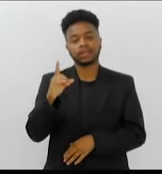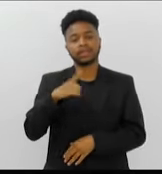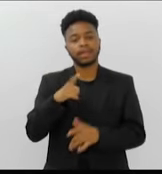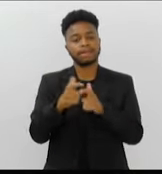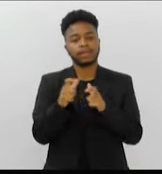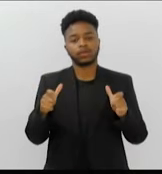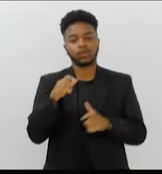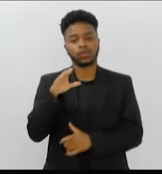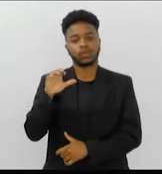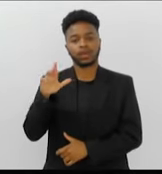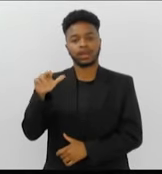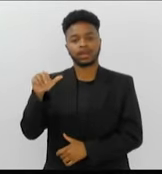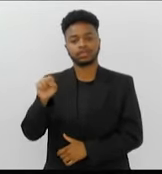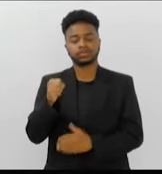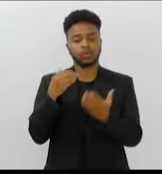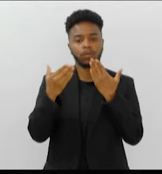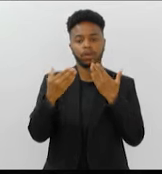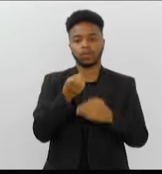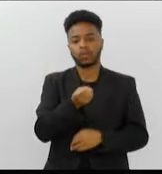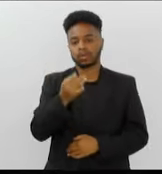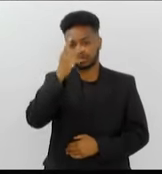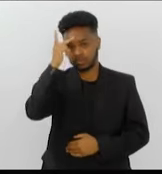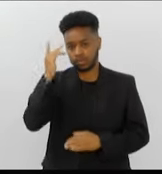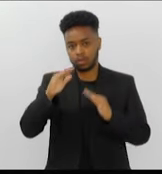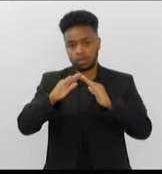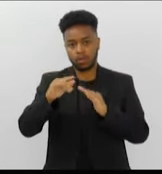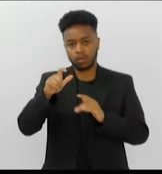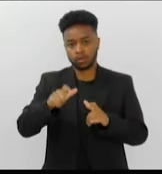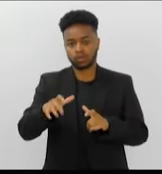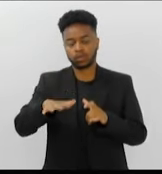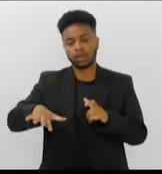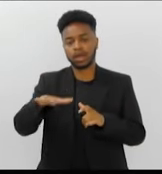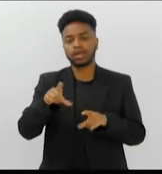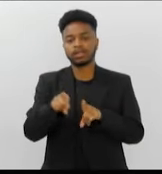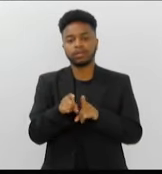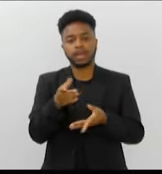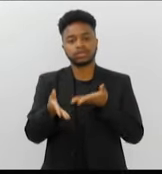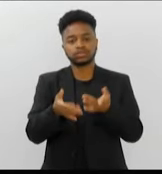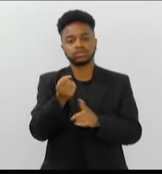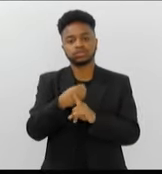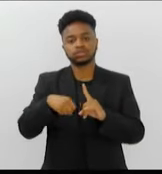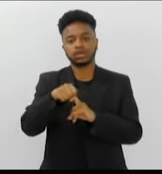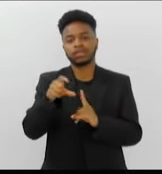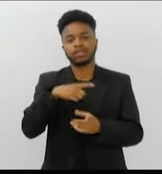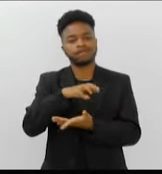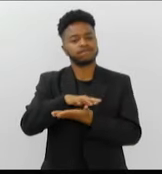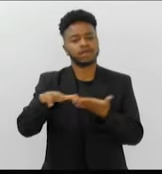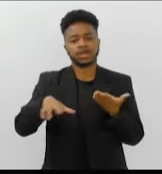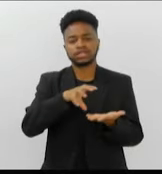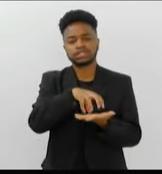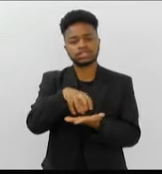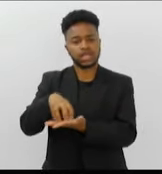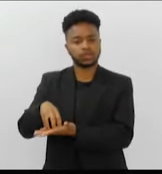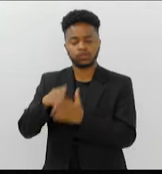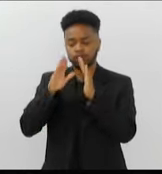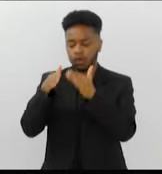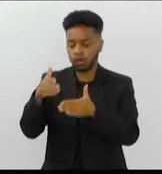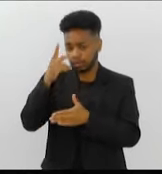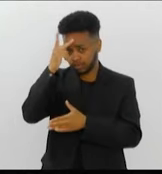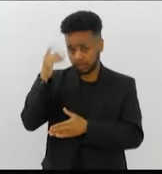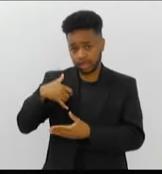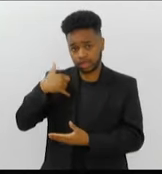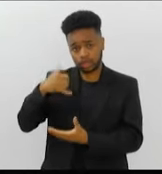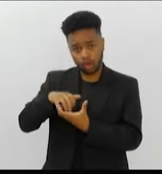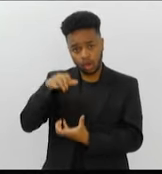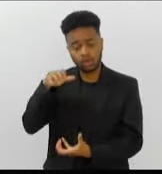CRAs por número de habitantes. Na assistência, nós temos vários centro-dia para pessoa idosa, centro-dia para